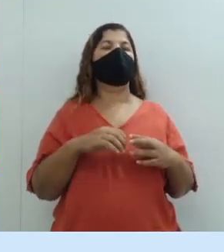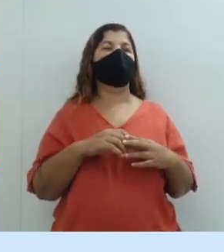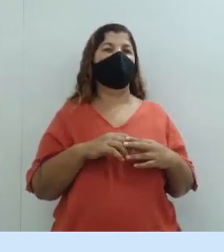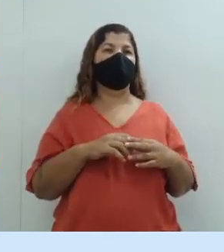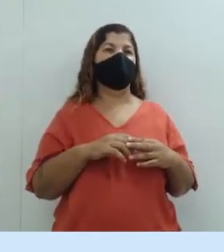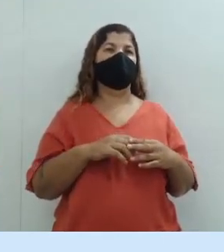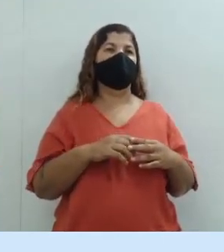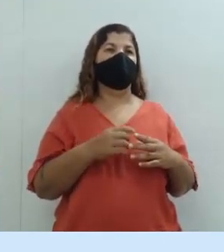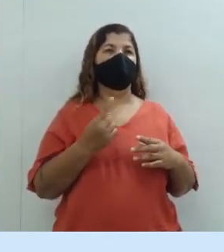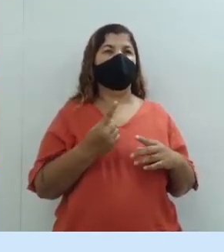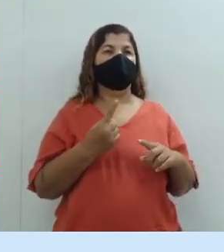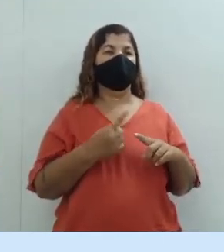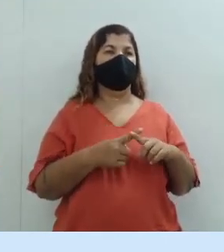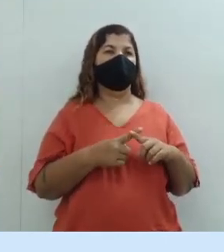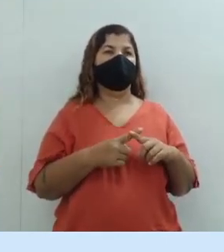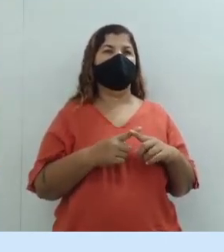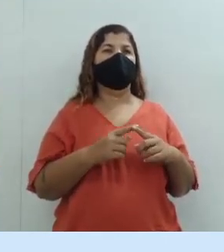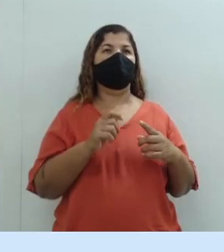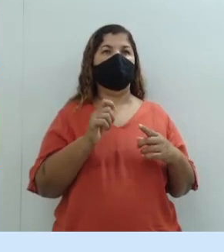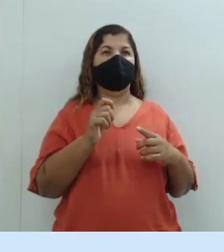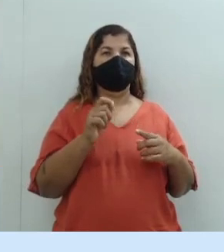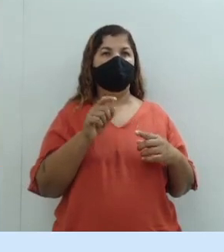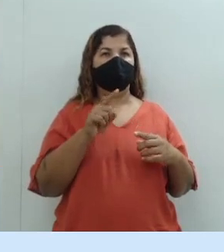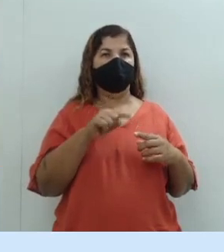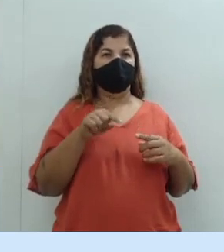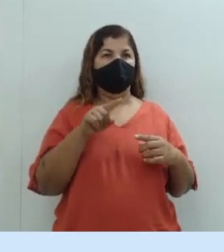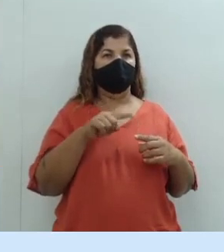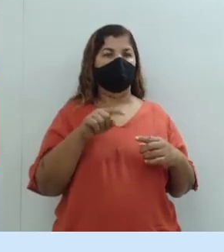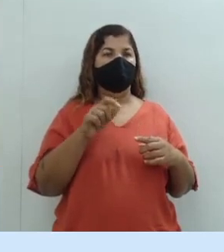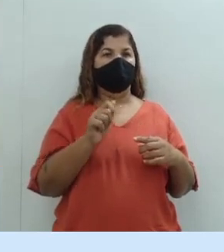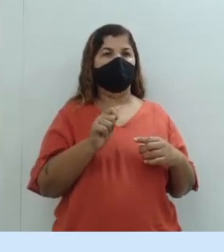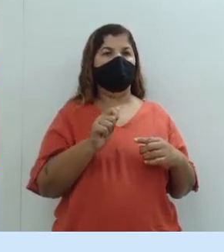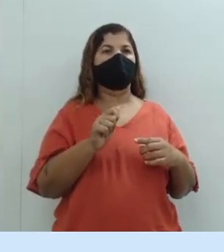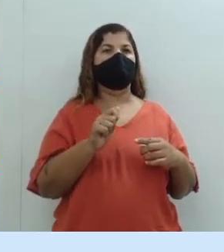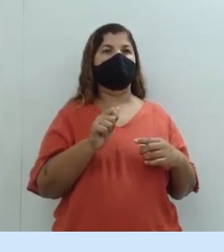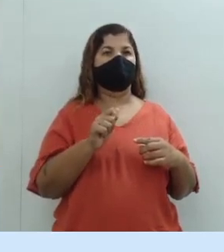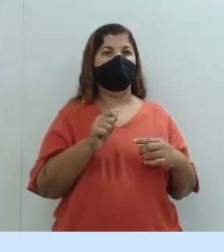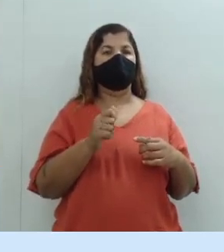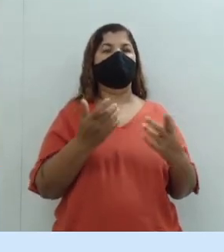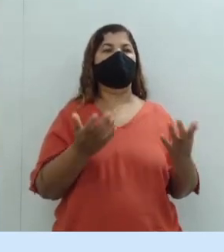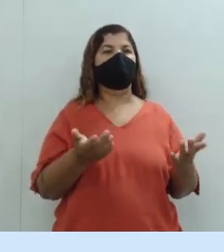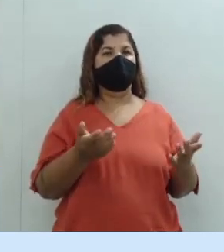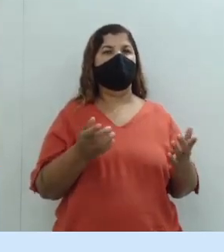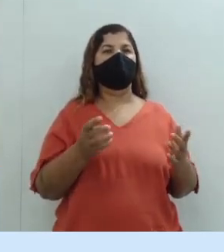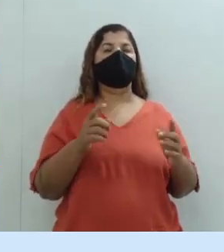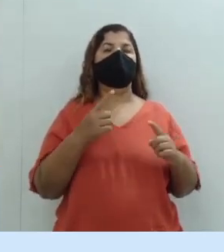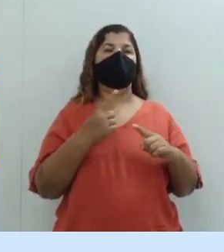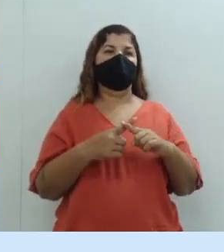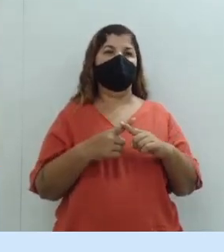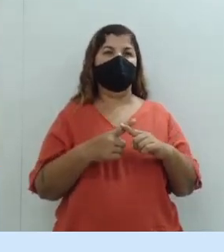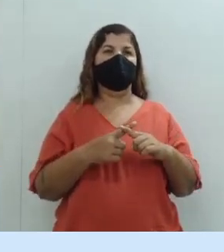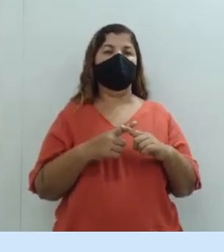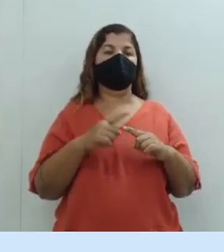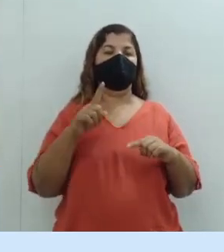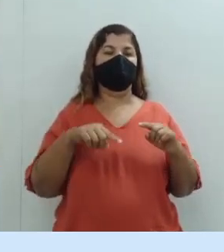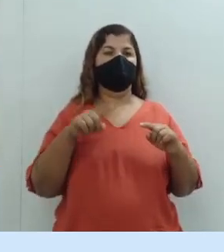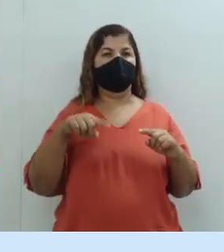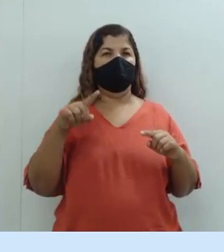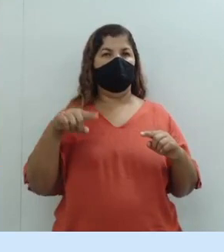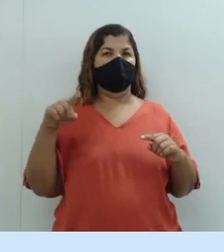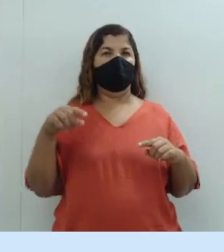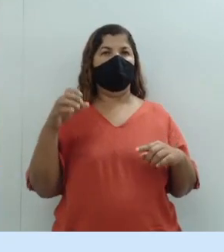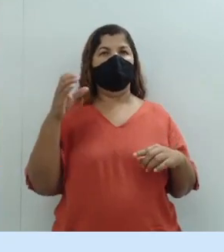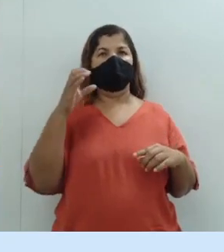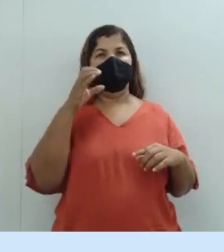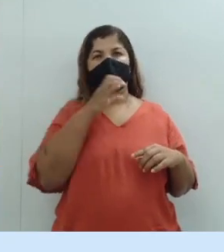aí, né, 1 mais esse alfa, que é o dito coeficiente de temperatura, multiplicado pela variação de temperatura, que